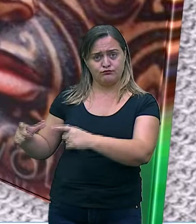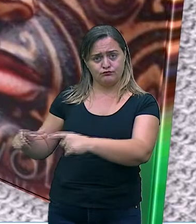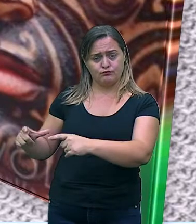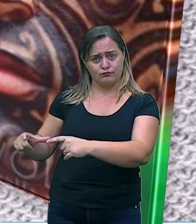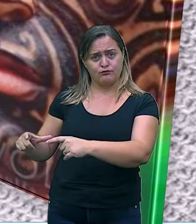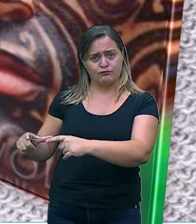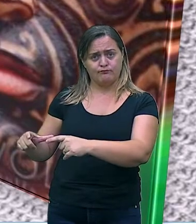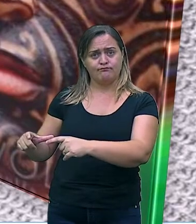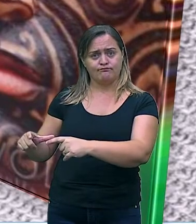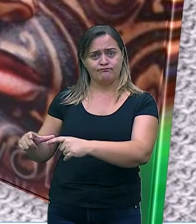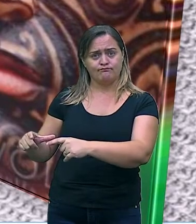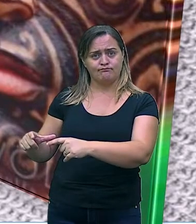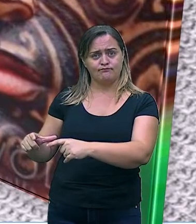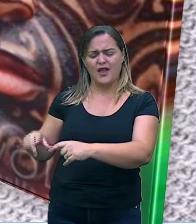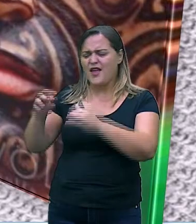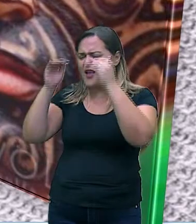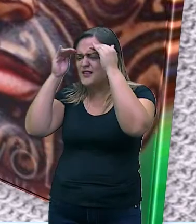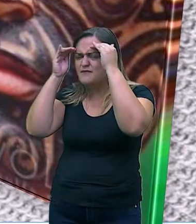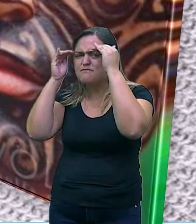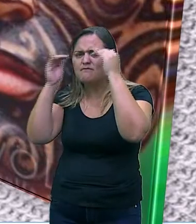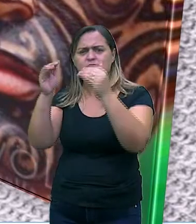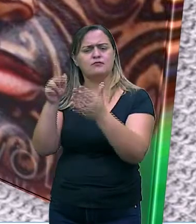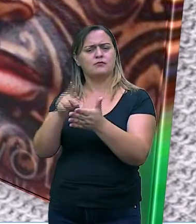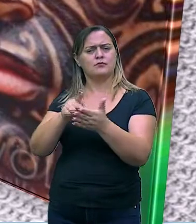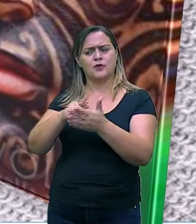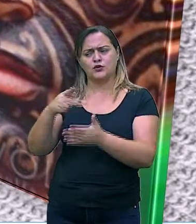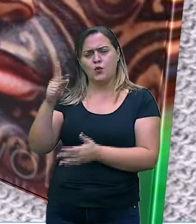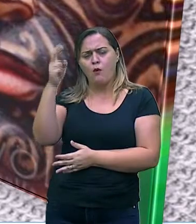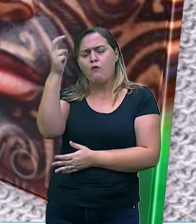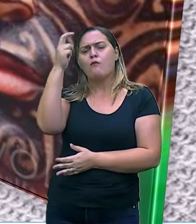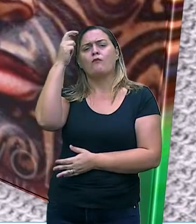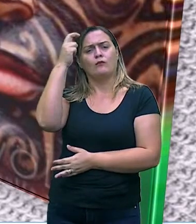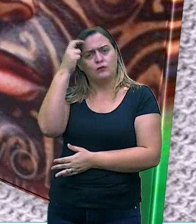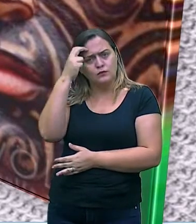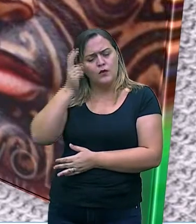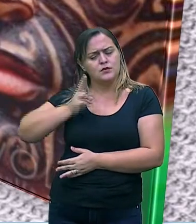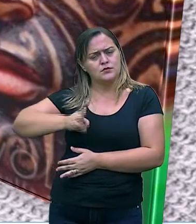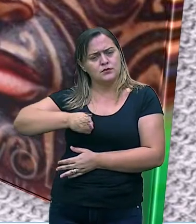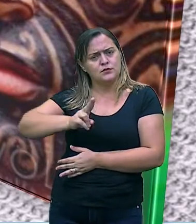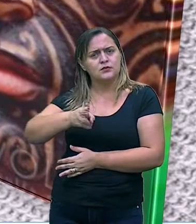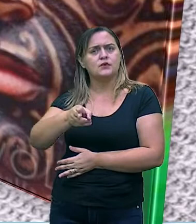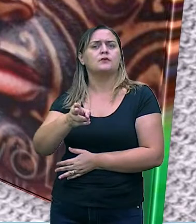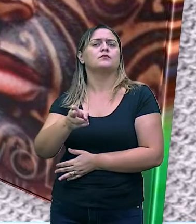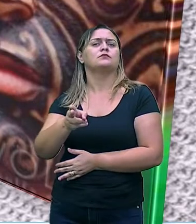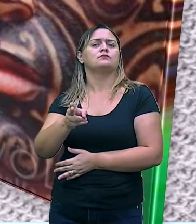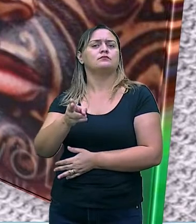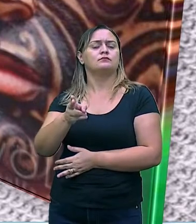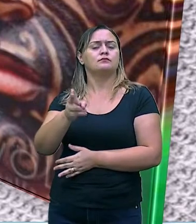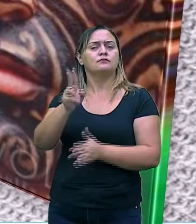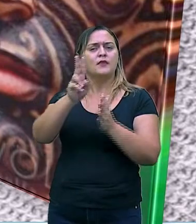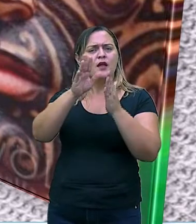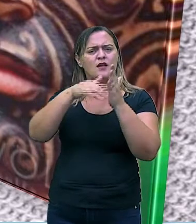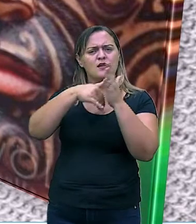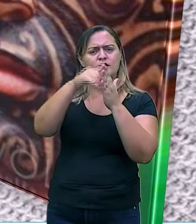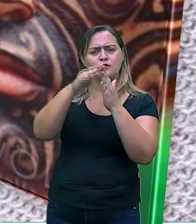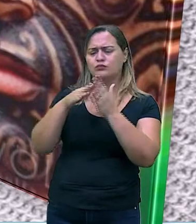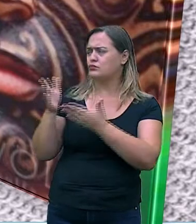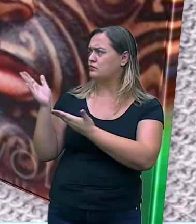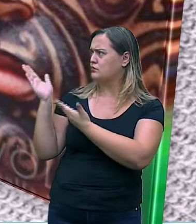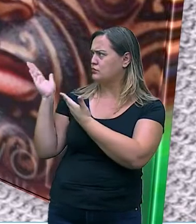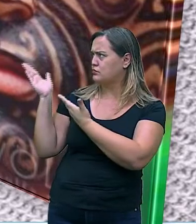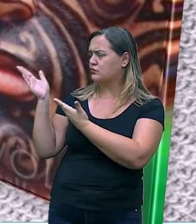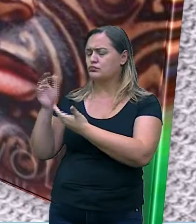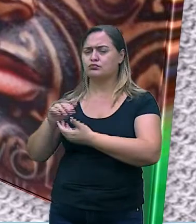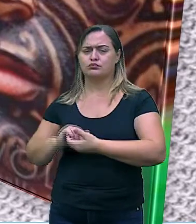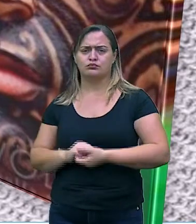cultura muito a sério. Essas pinturas corporais, elas introduzem, né, o indivíduo